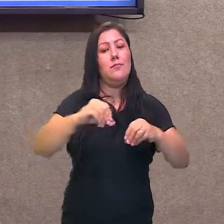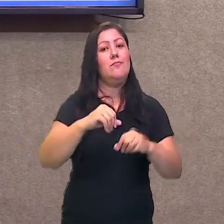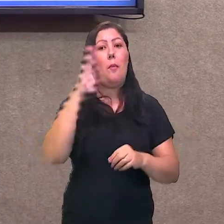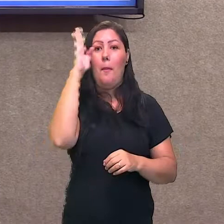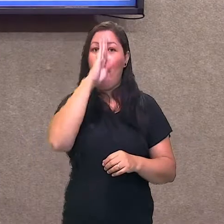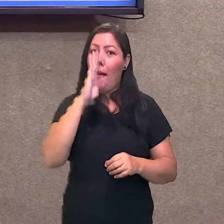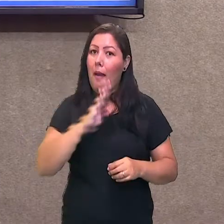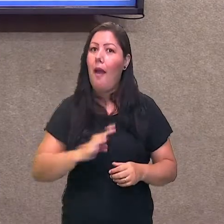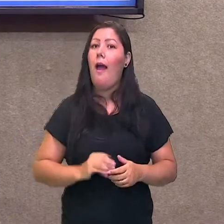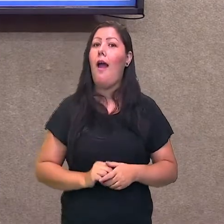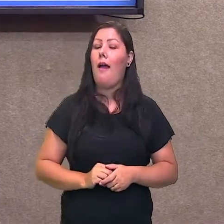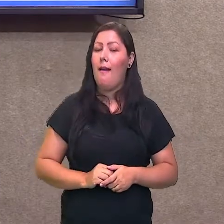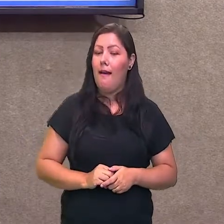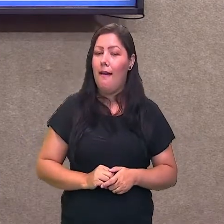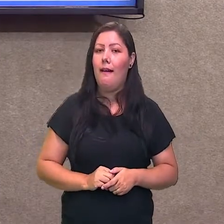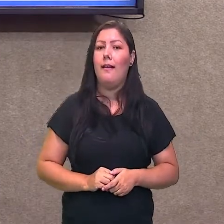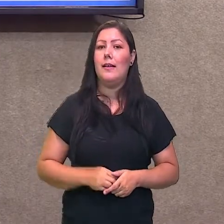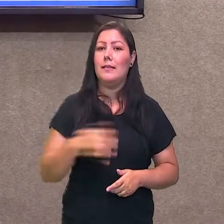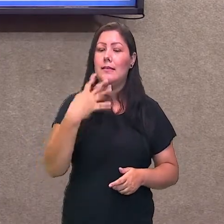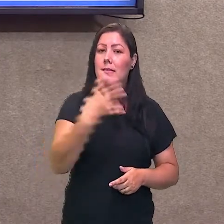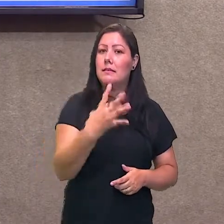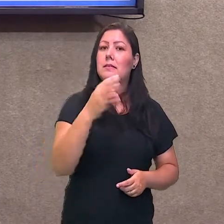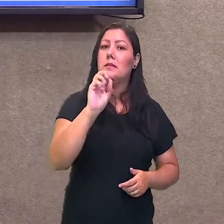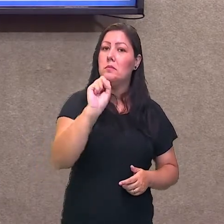Olha bem, 48%.